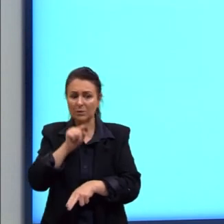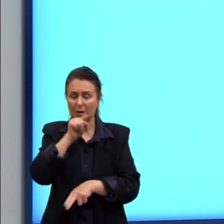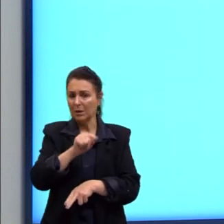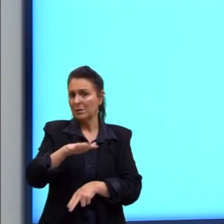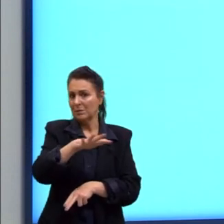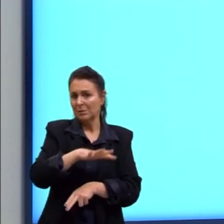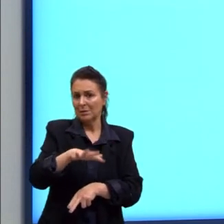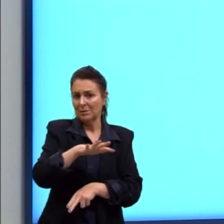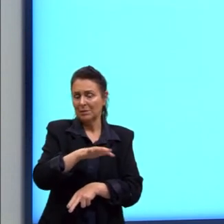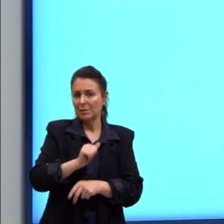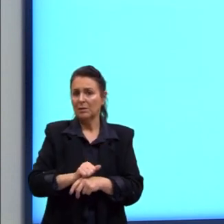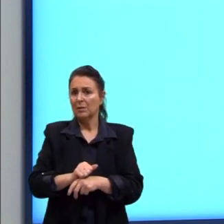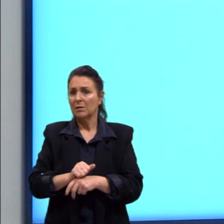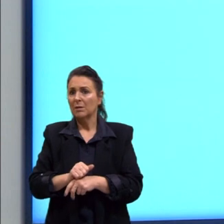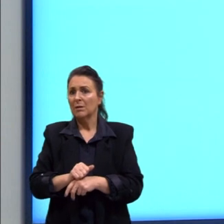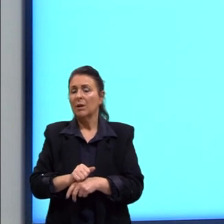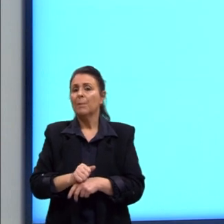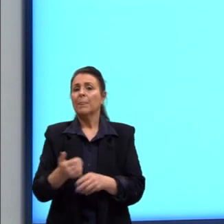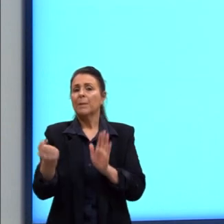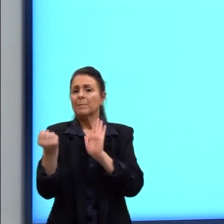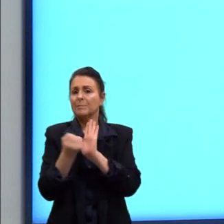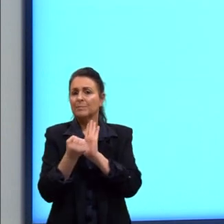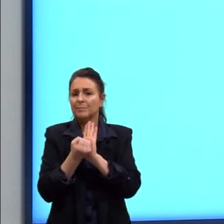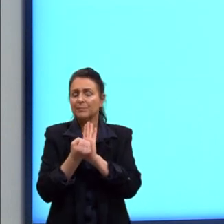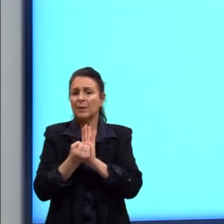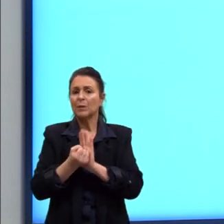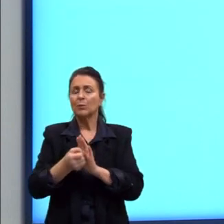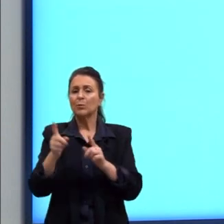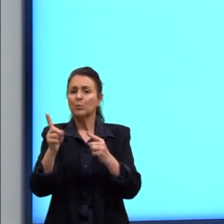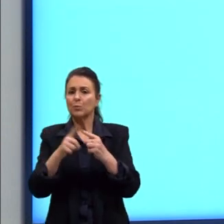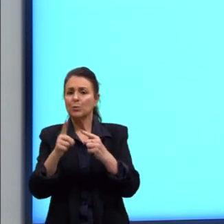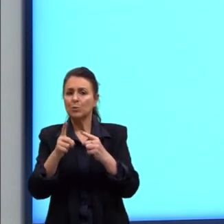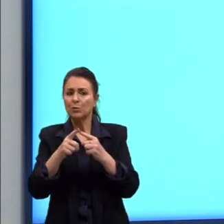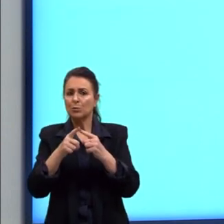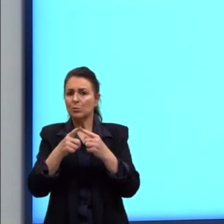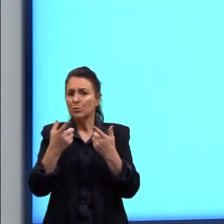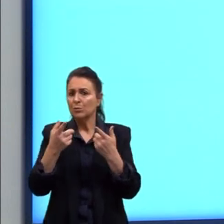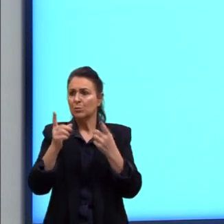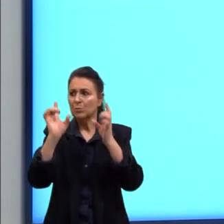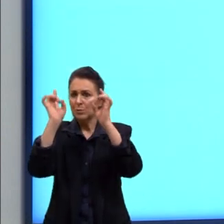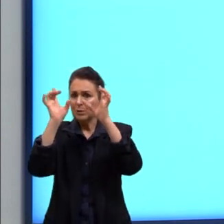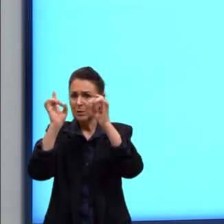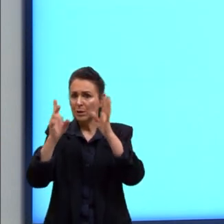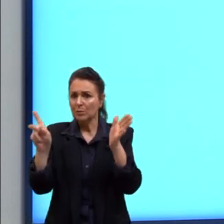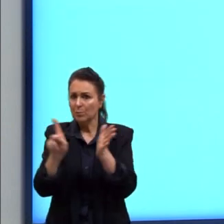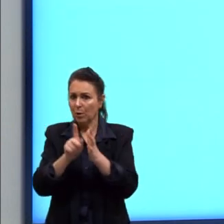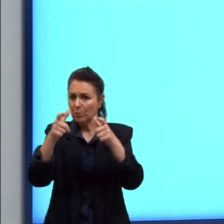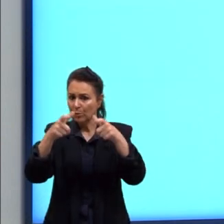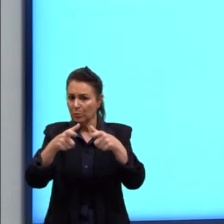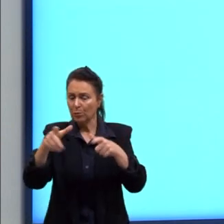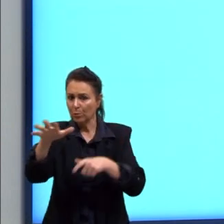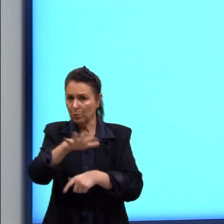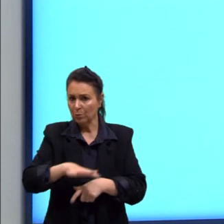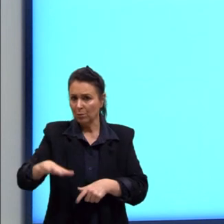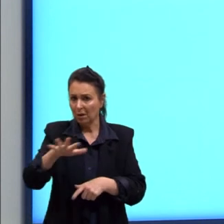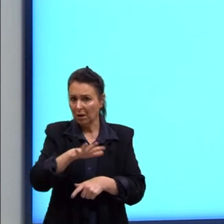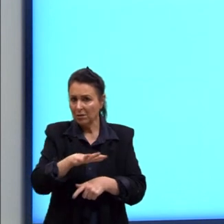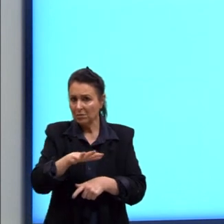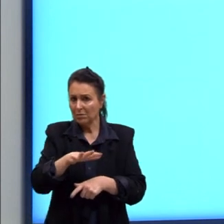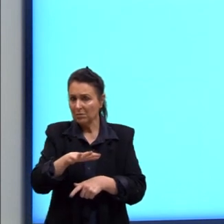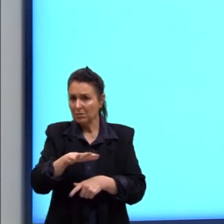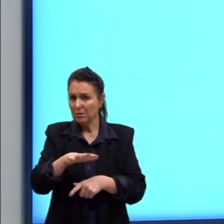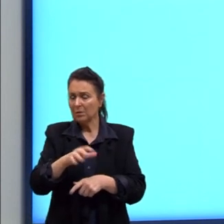dessa desse local patenteamento das espécies nativas também não né não vai ser essa patenteamento só que tu vai criar